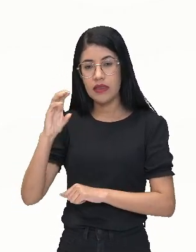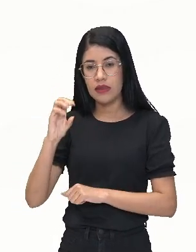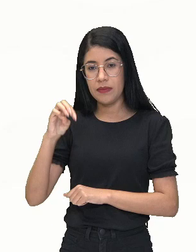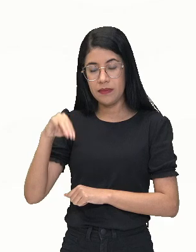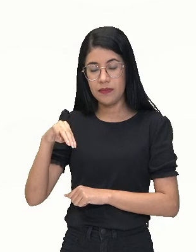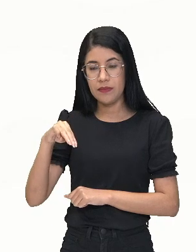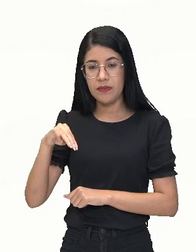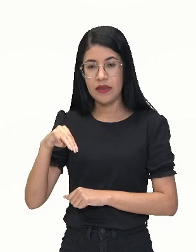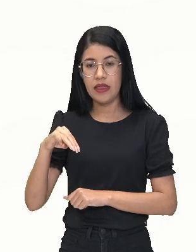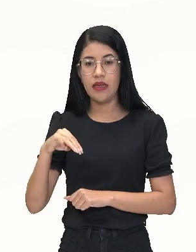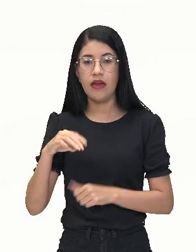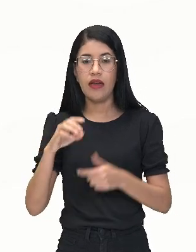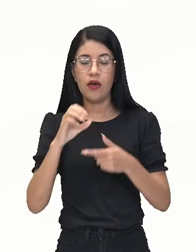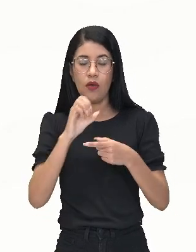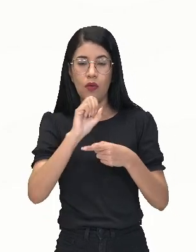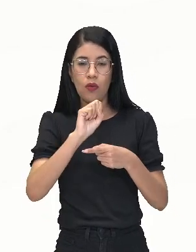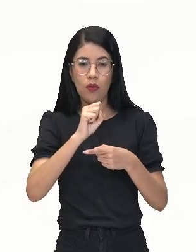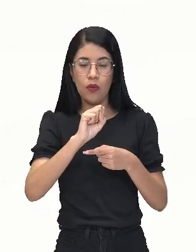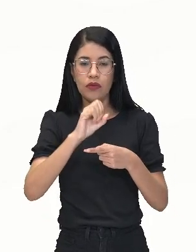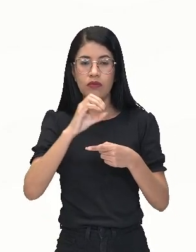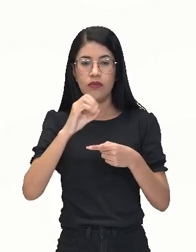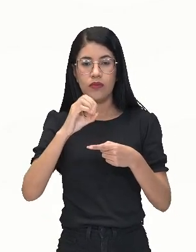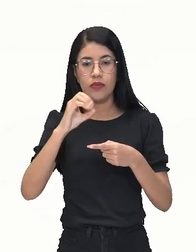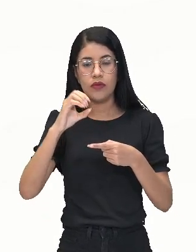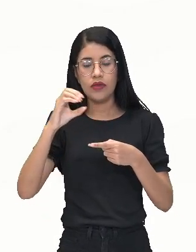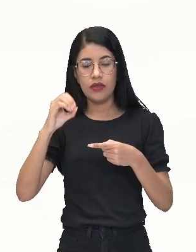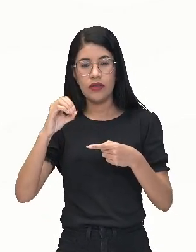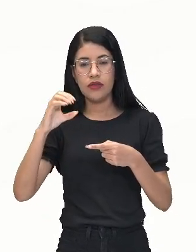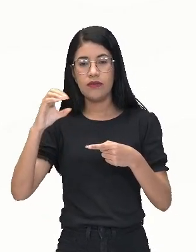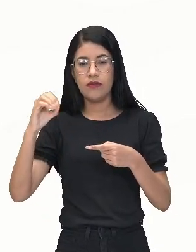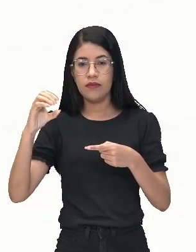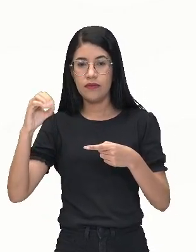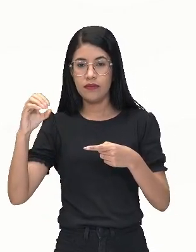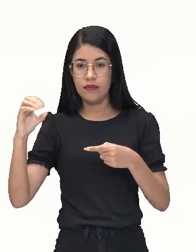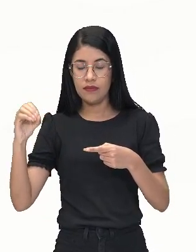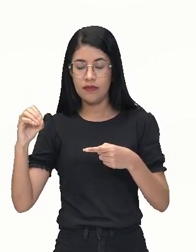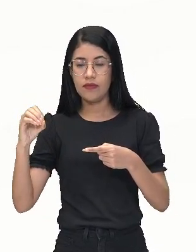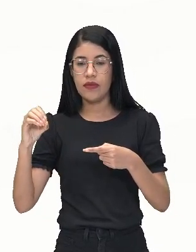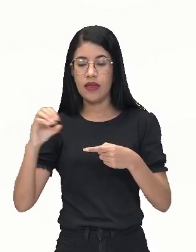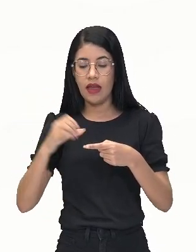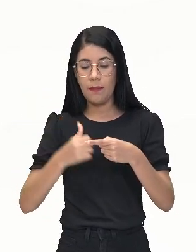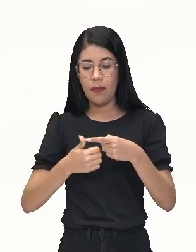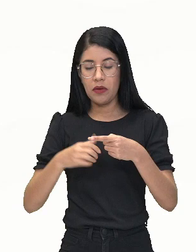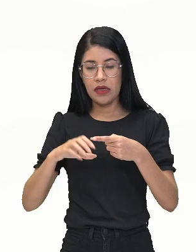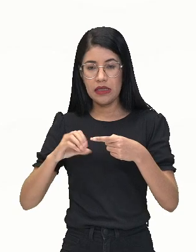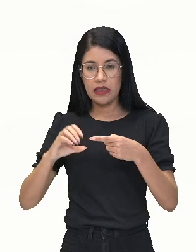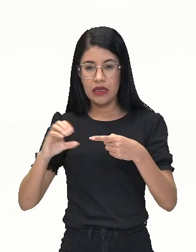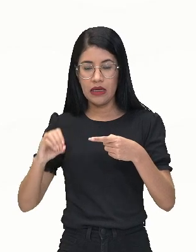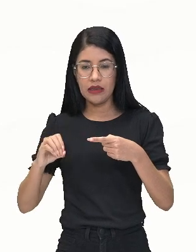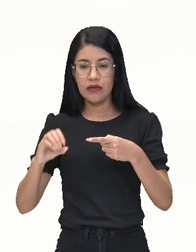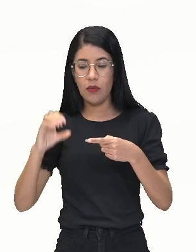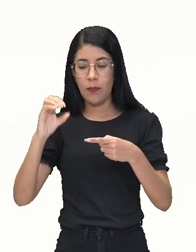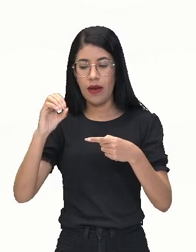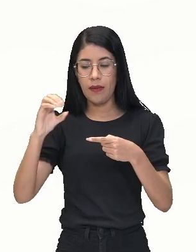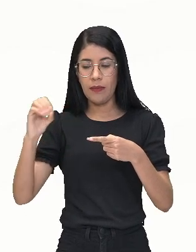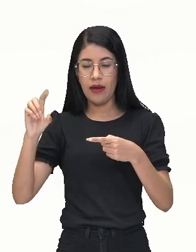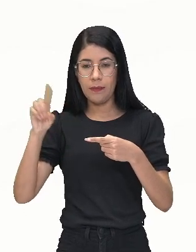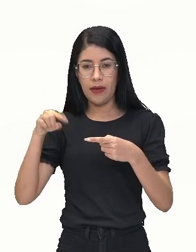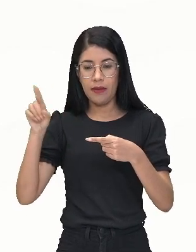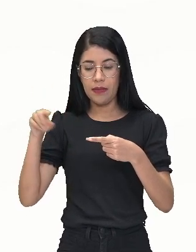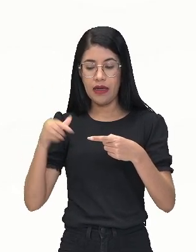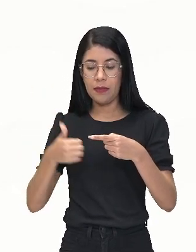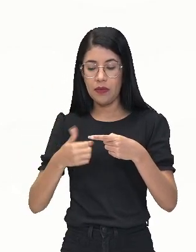por 100, uma vez que cada metro tem 100 centímetros. Então, vejam só,